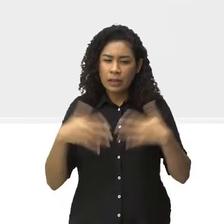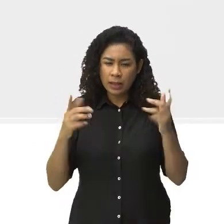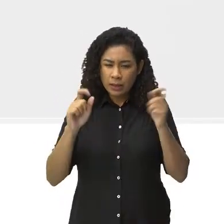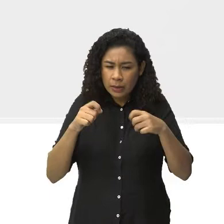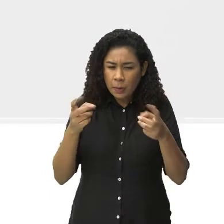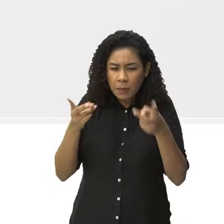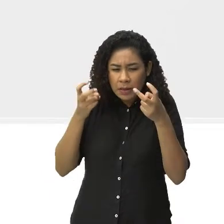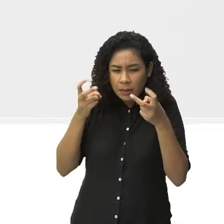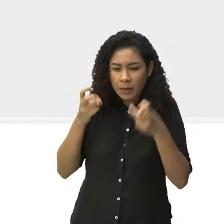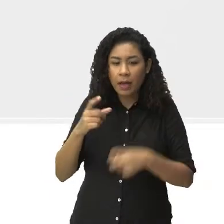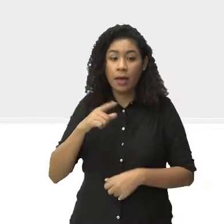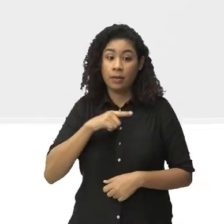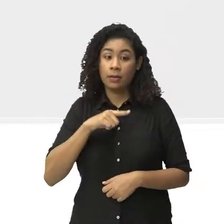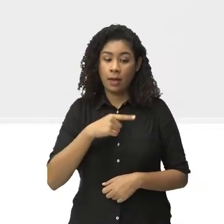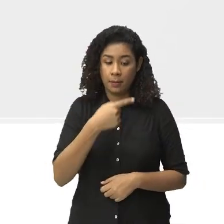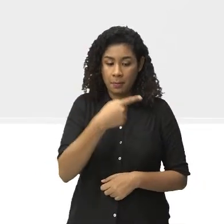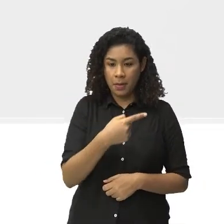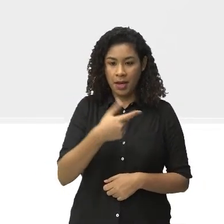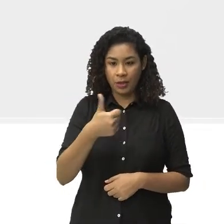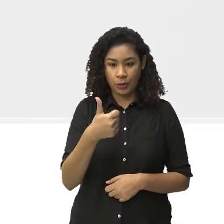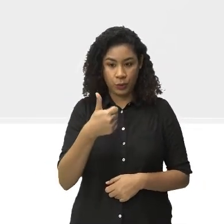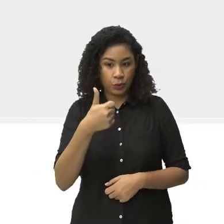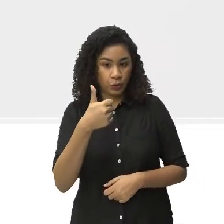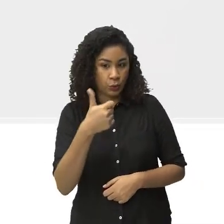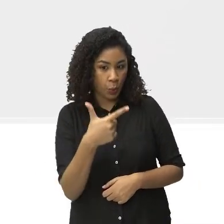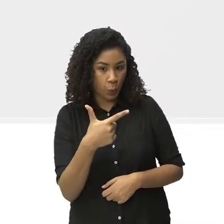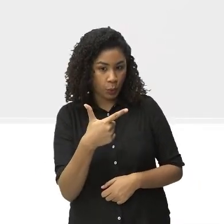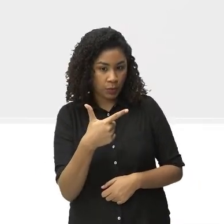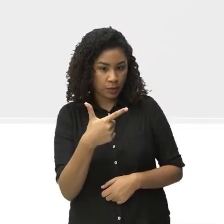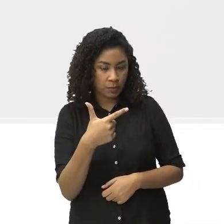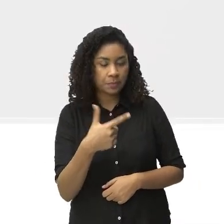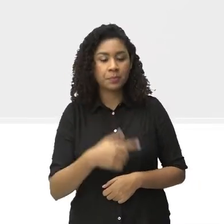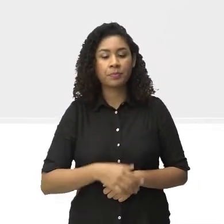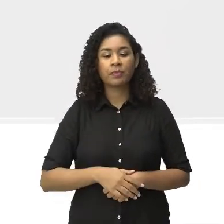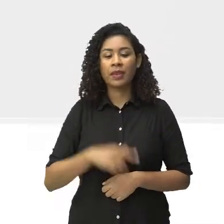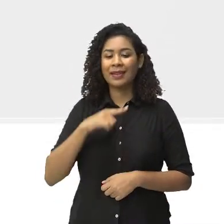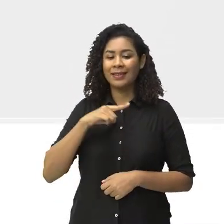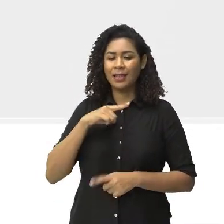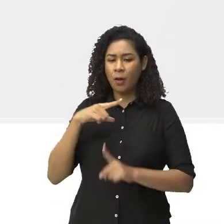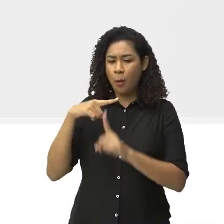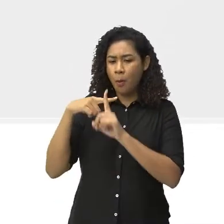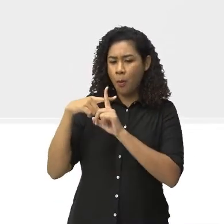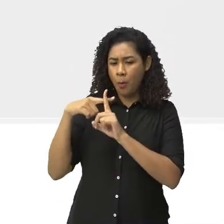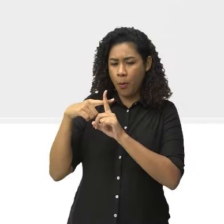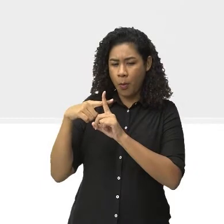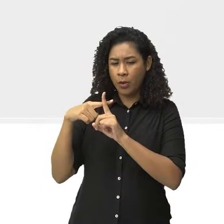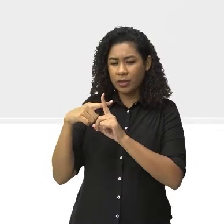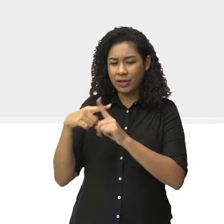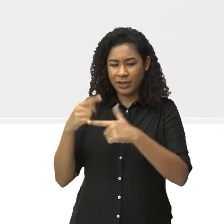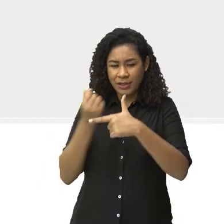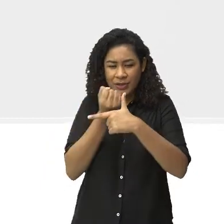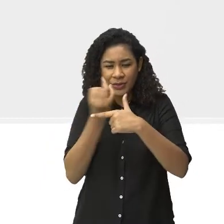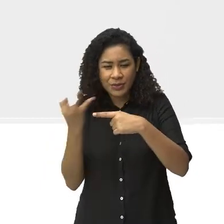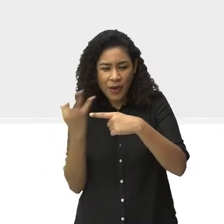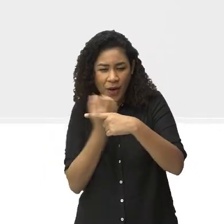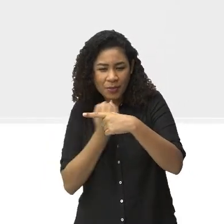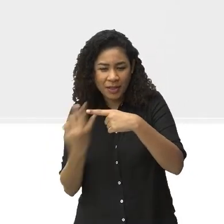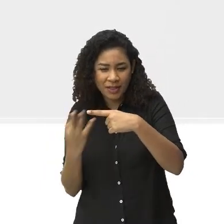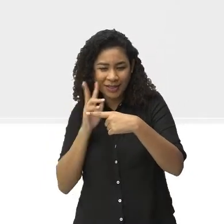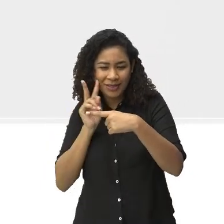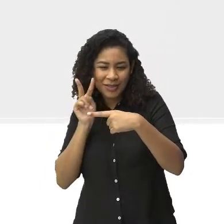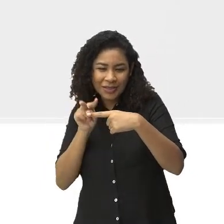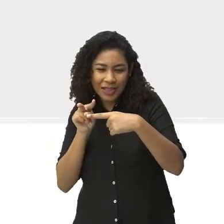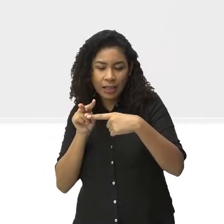ali no 12, né, e um positivo aqui na minha fórmula, né, eu já posso até fazer esse